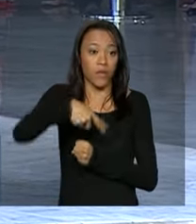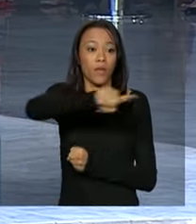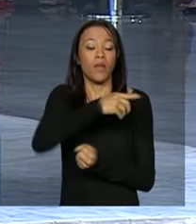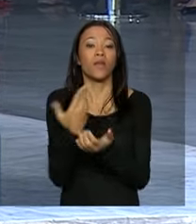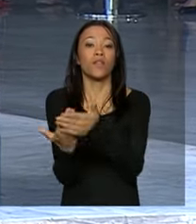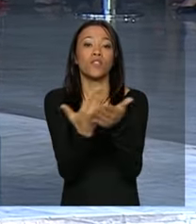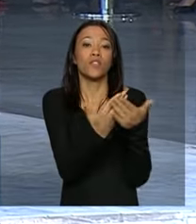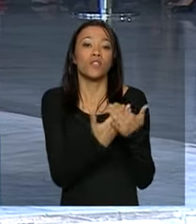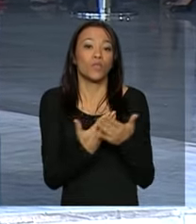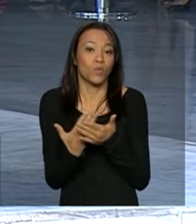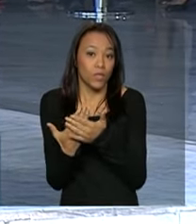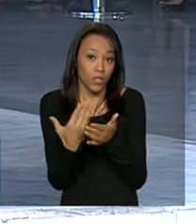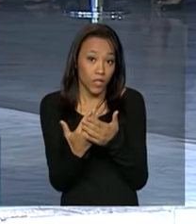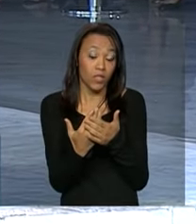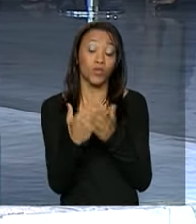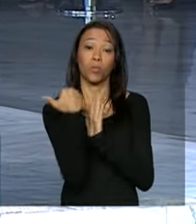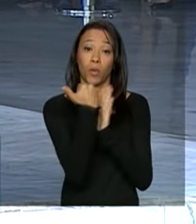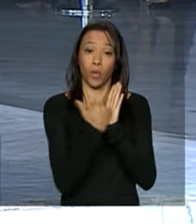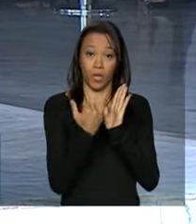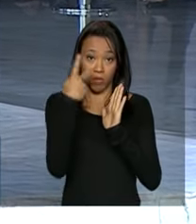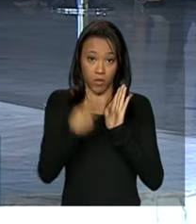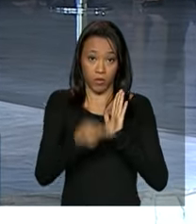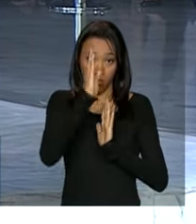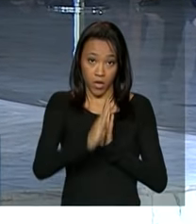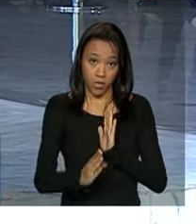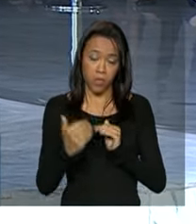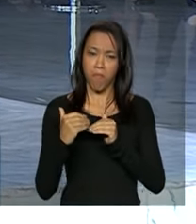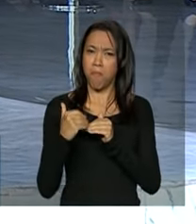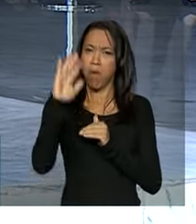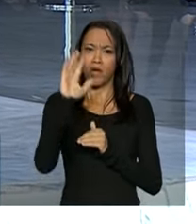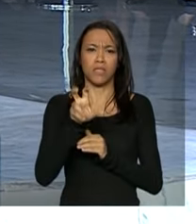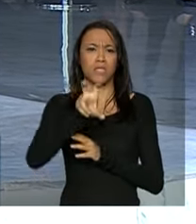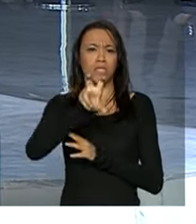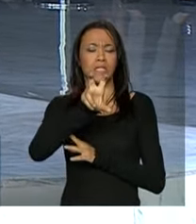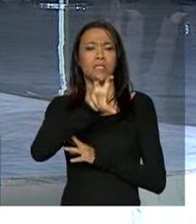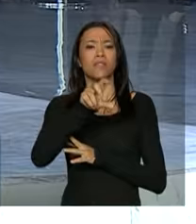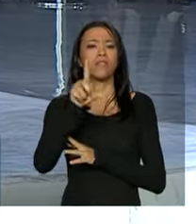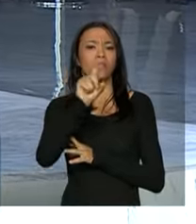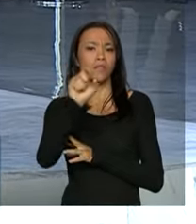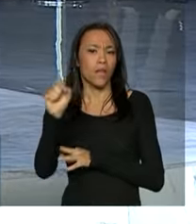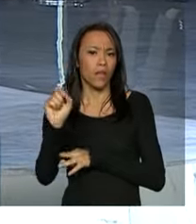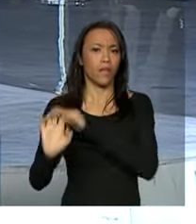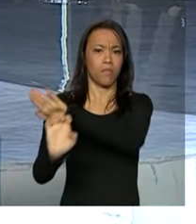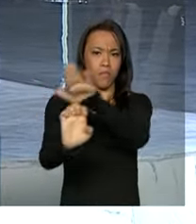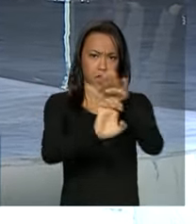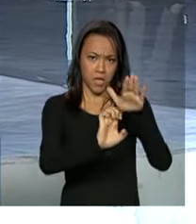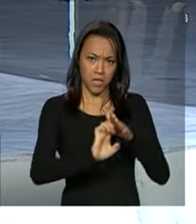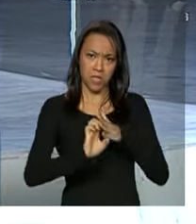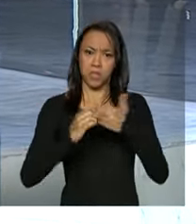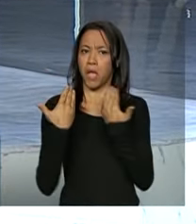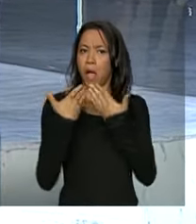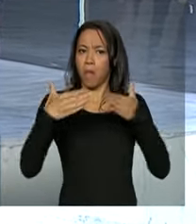Fronteiras. Mais de 100 empresas coreanas têm oferecido estágios profissionalizantes.